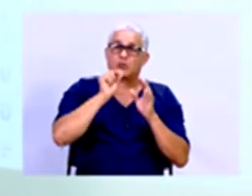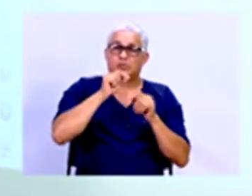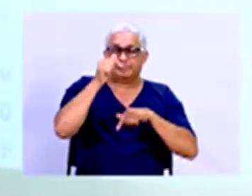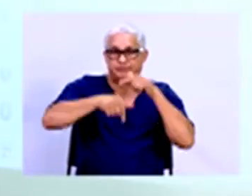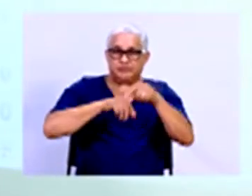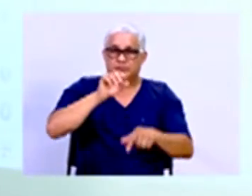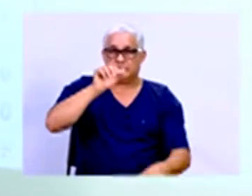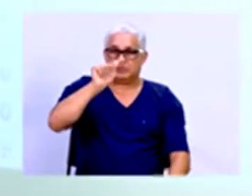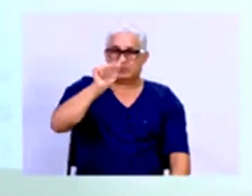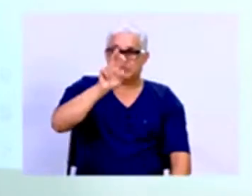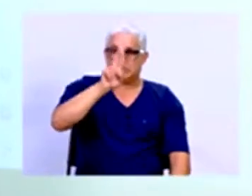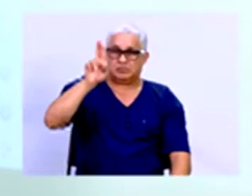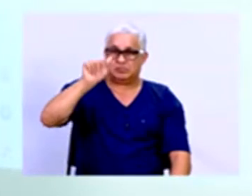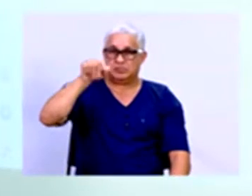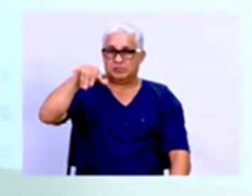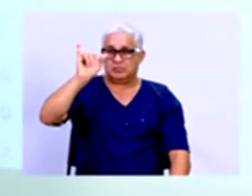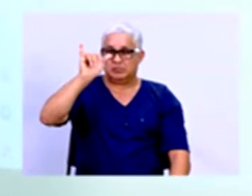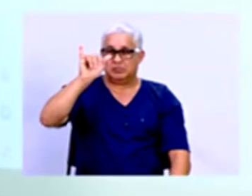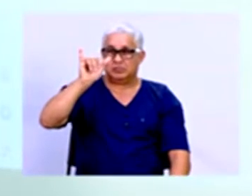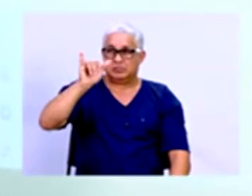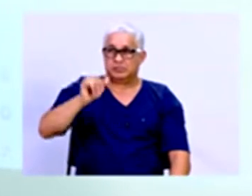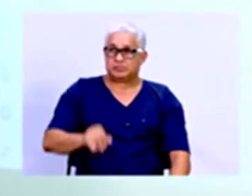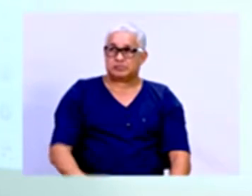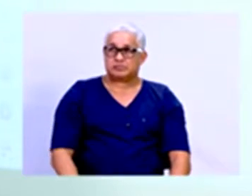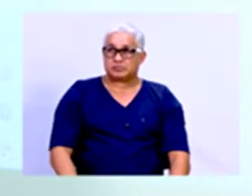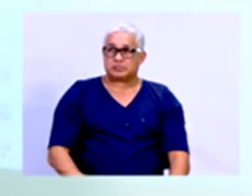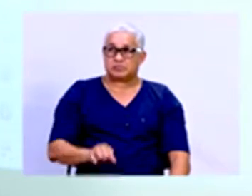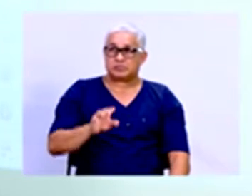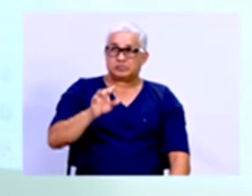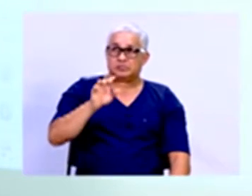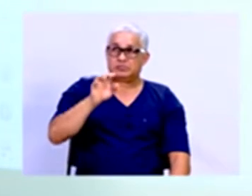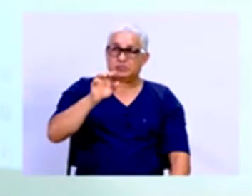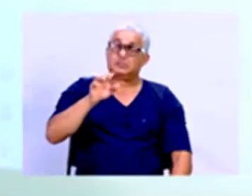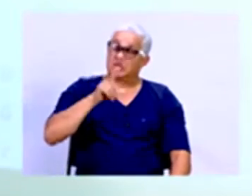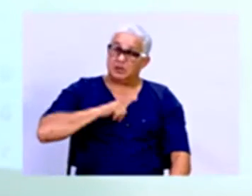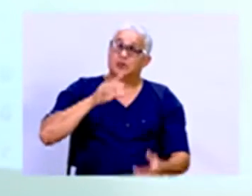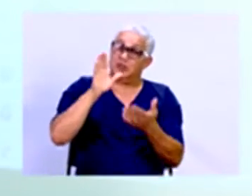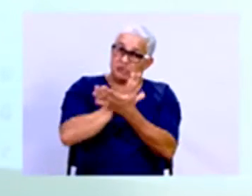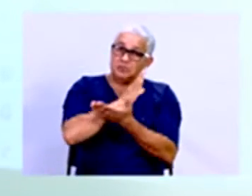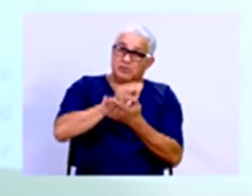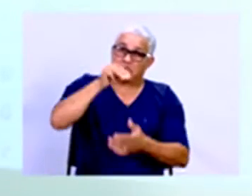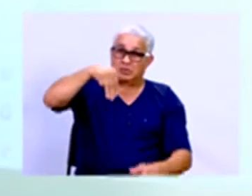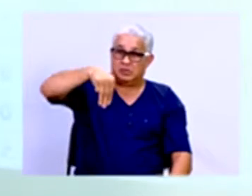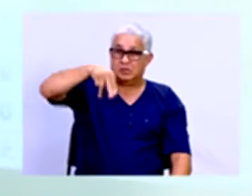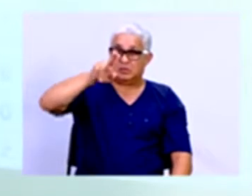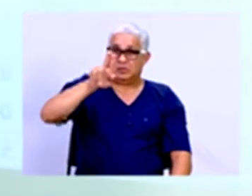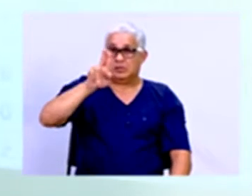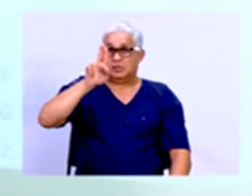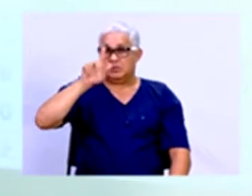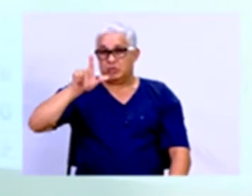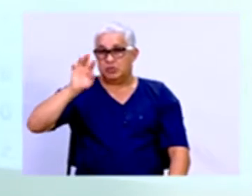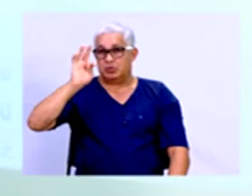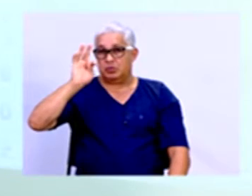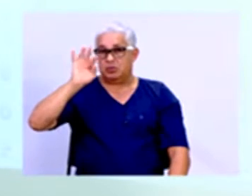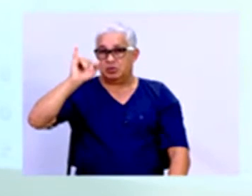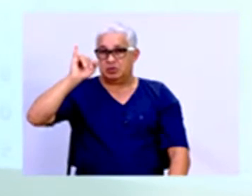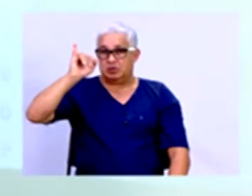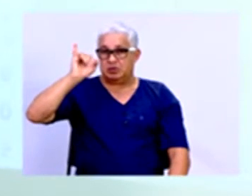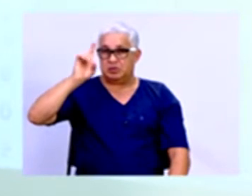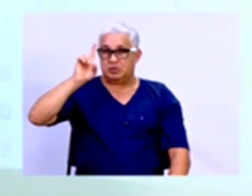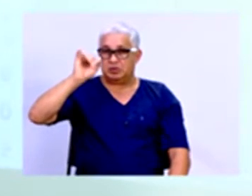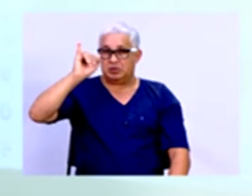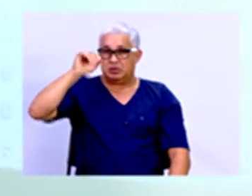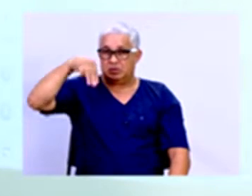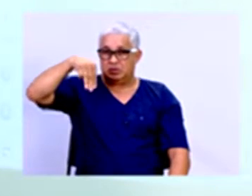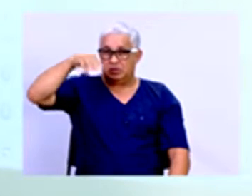arrays unidimensionais, que são esses que a gente acabou de ver. Mas existem os arrays multidimensionais também, que são as matrizes, né? Em que a gente